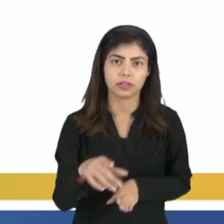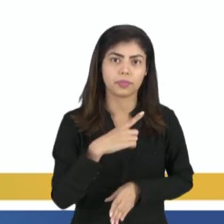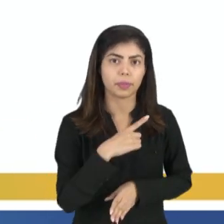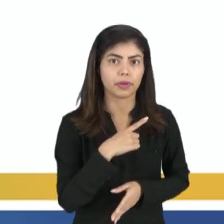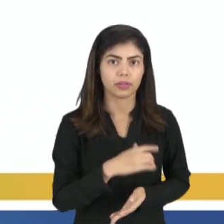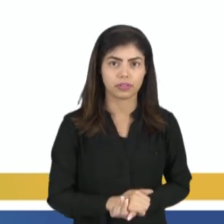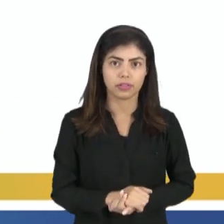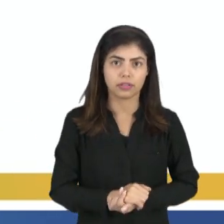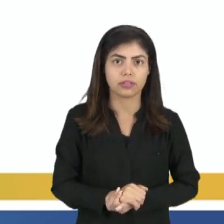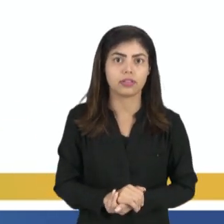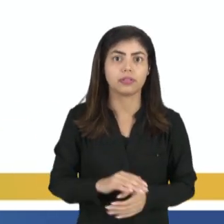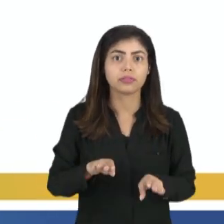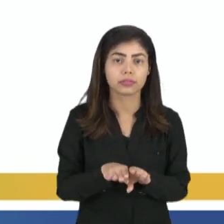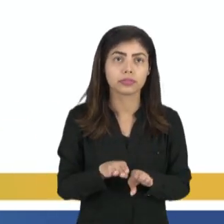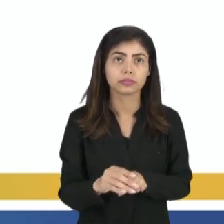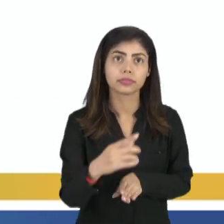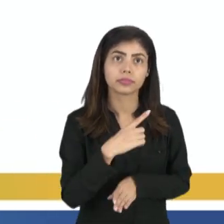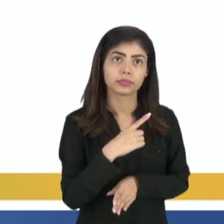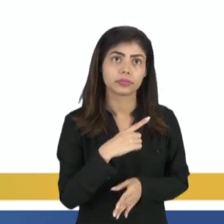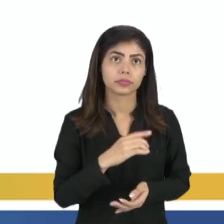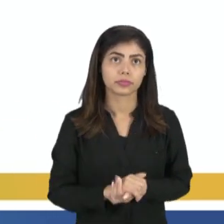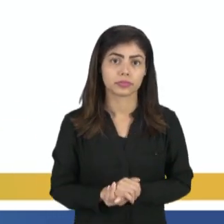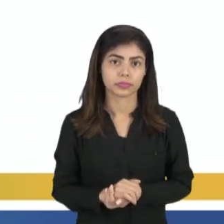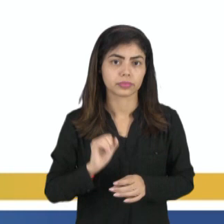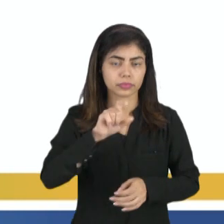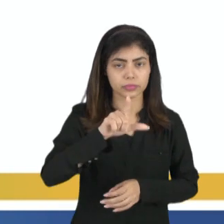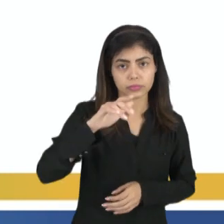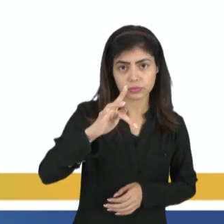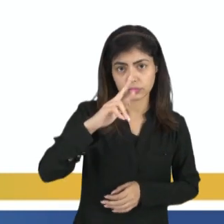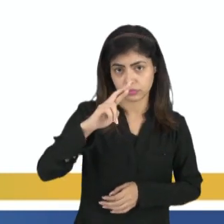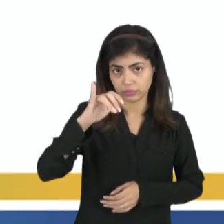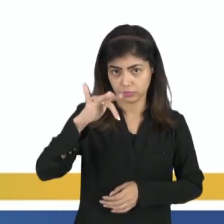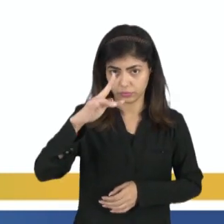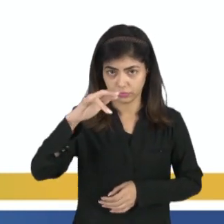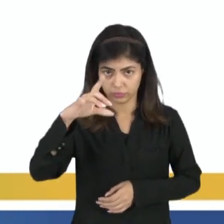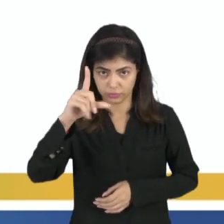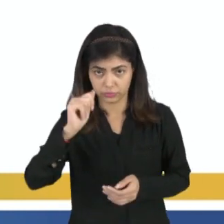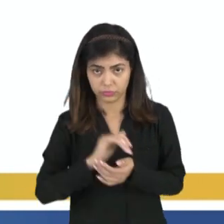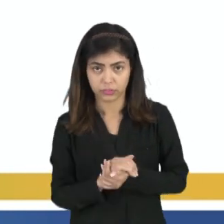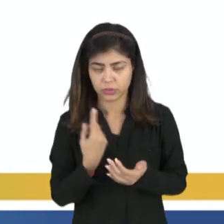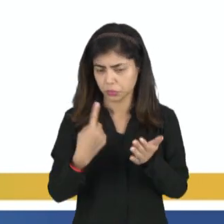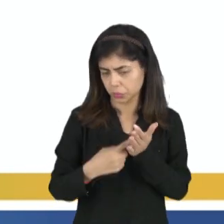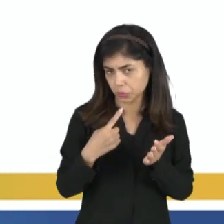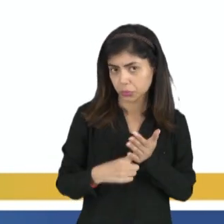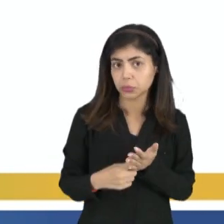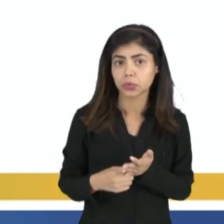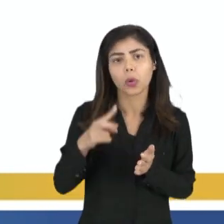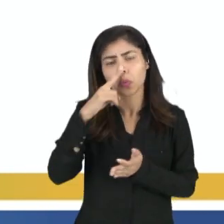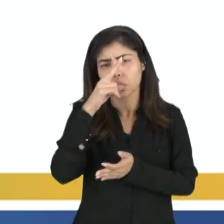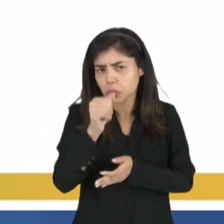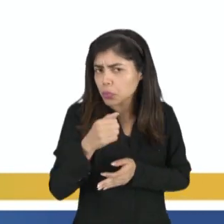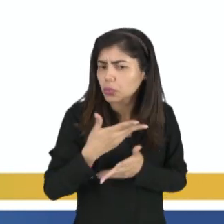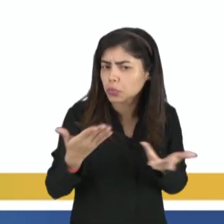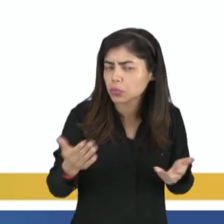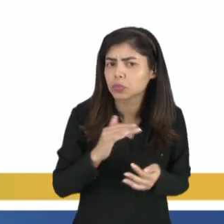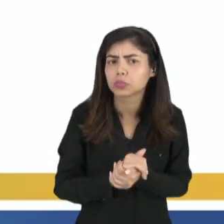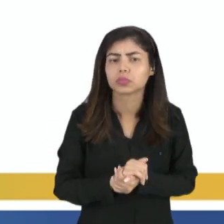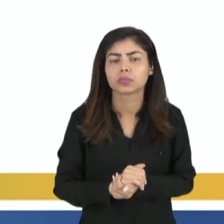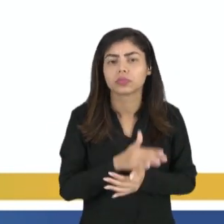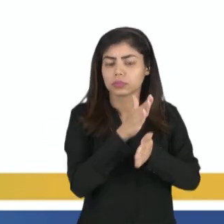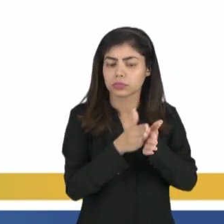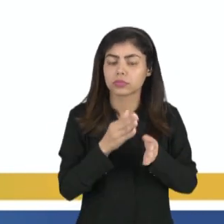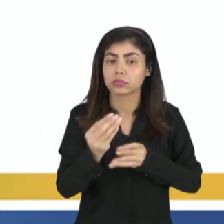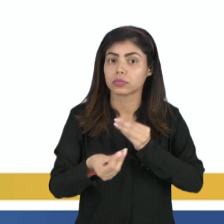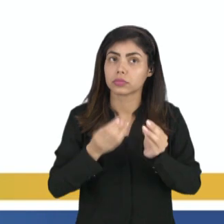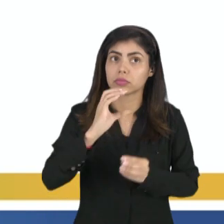da palavra essas palavras elas são classificadas de acordo com a sua tonicidade elas são classificadas